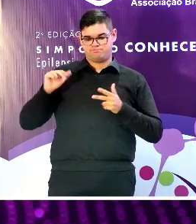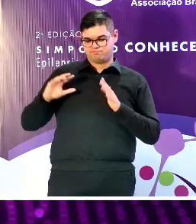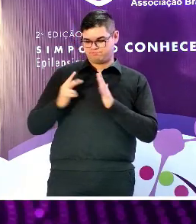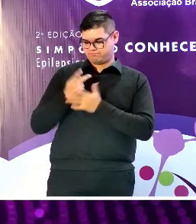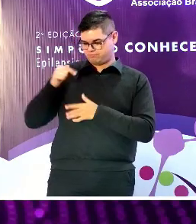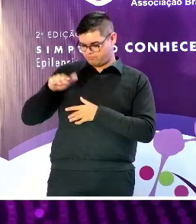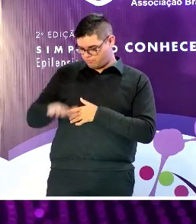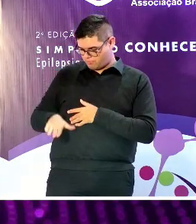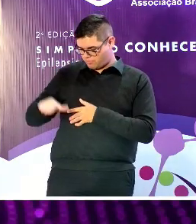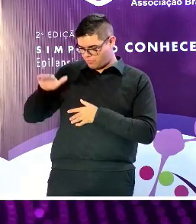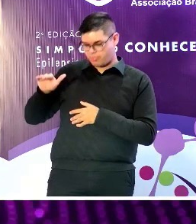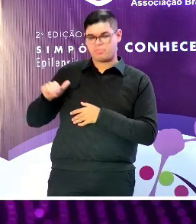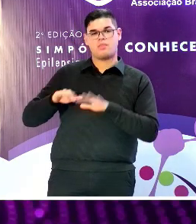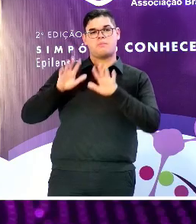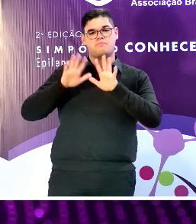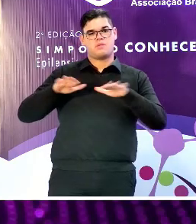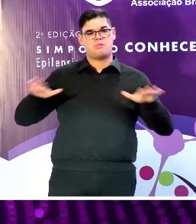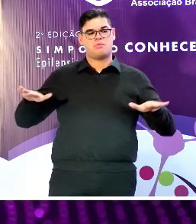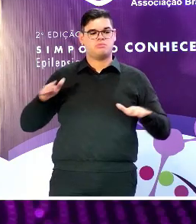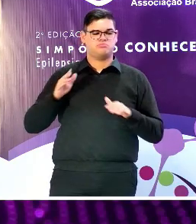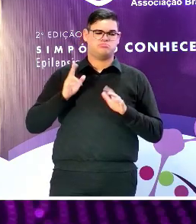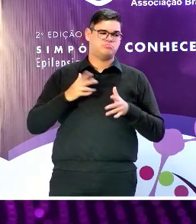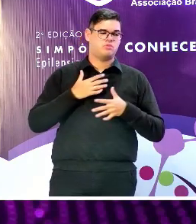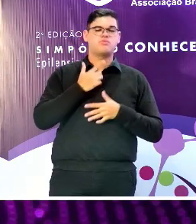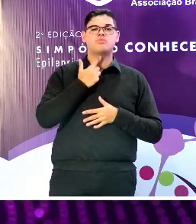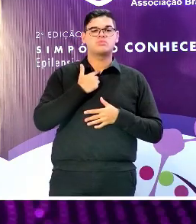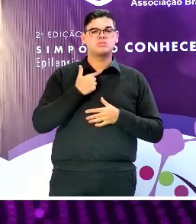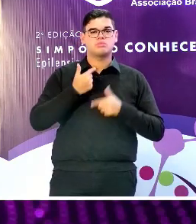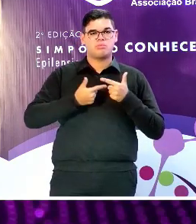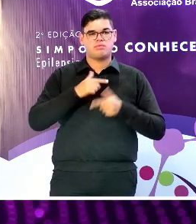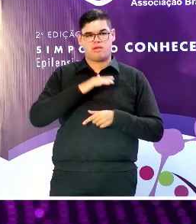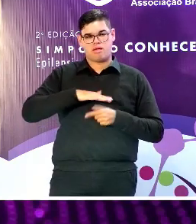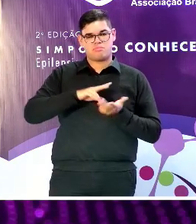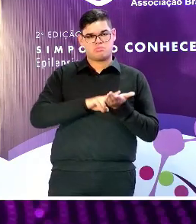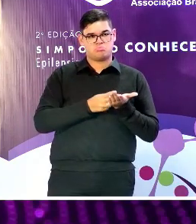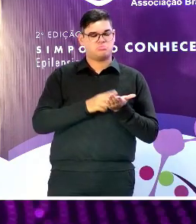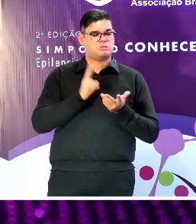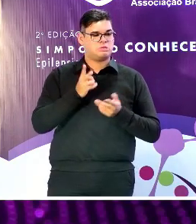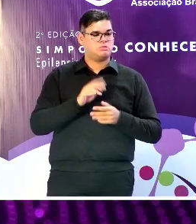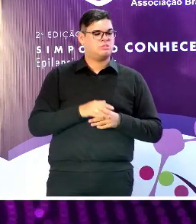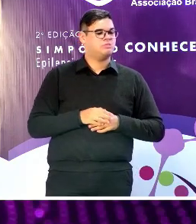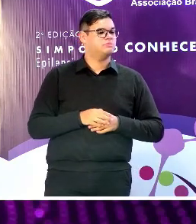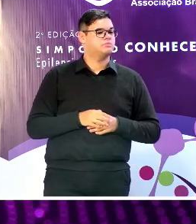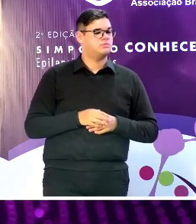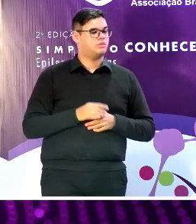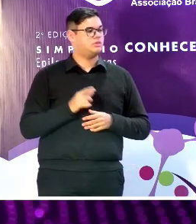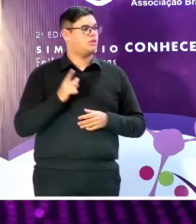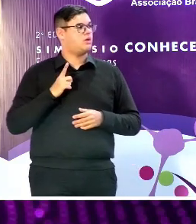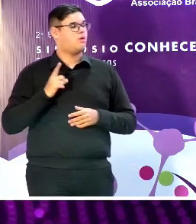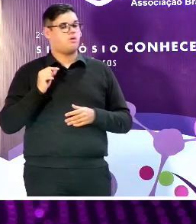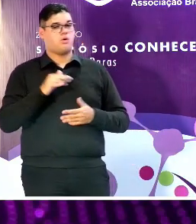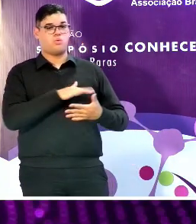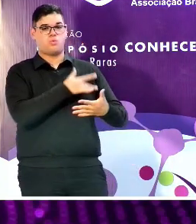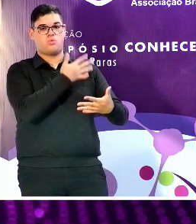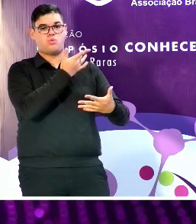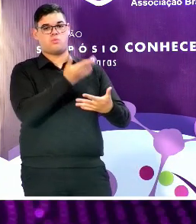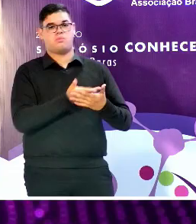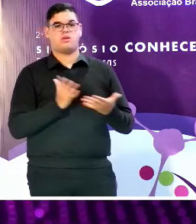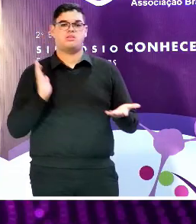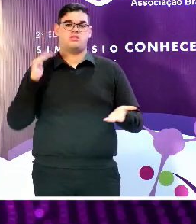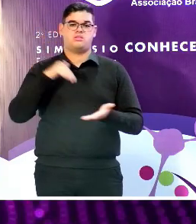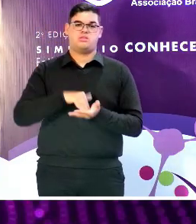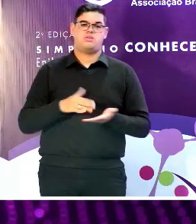iniciação científica na graduação. Então, assim, só para dizer que tem um longo caminho até a gente chegar à